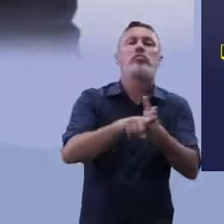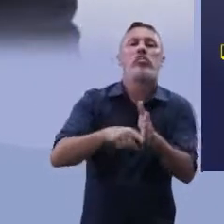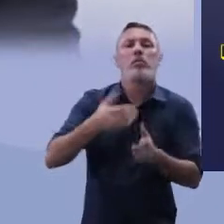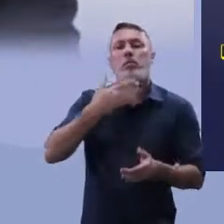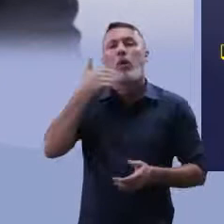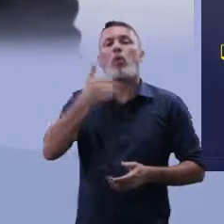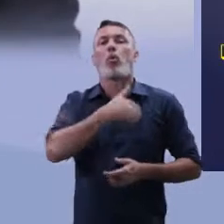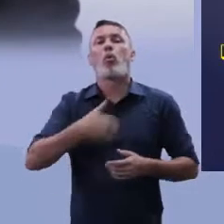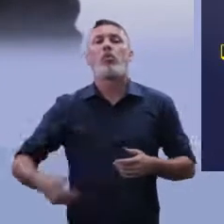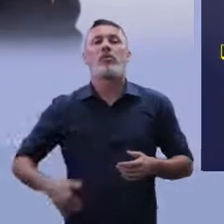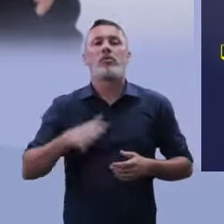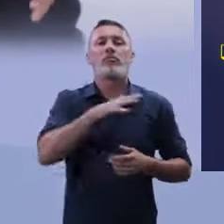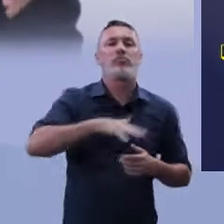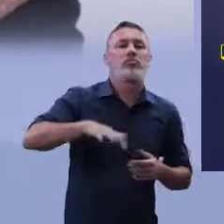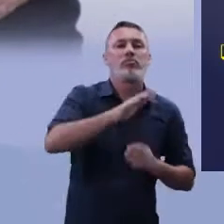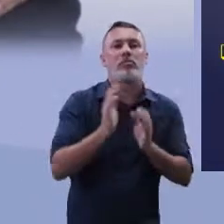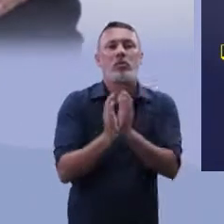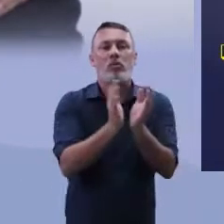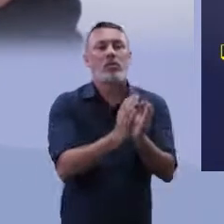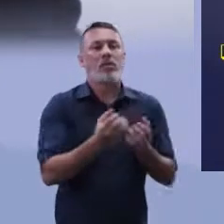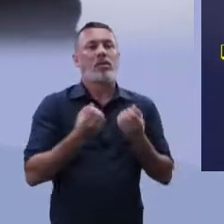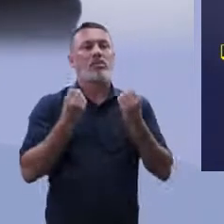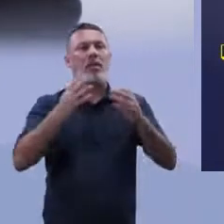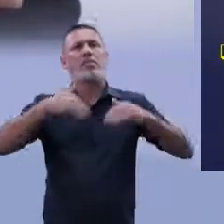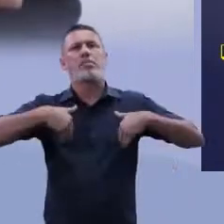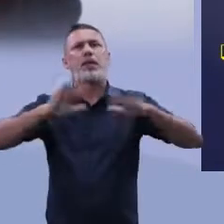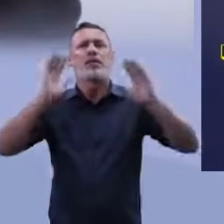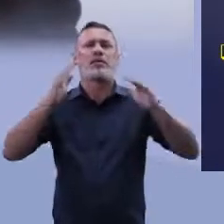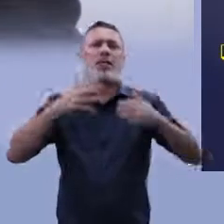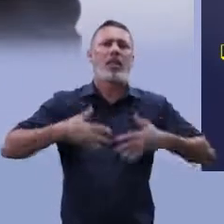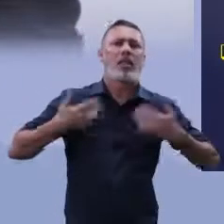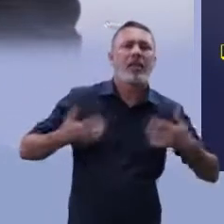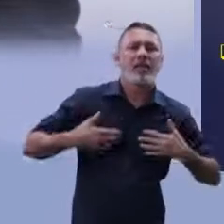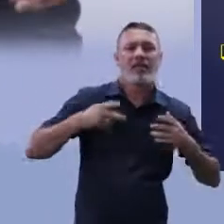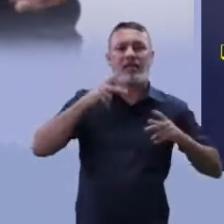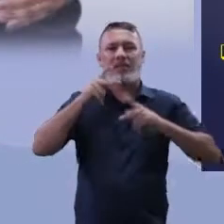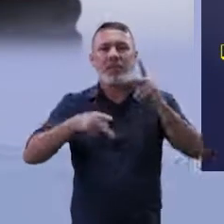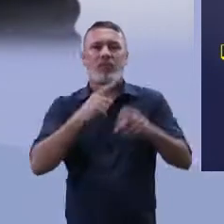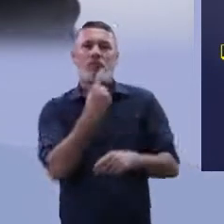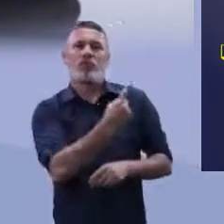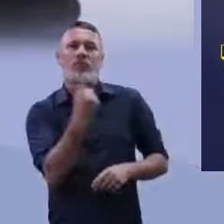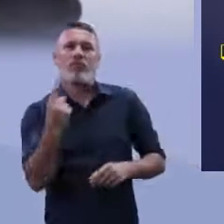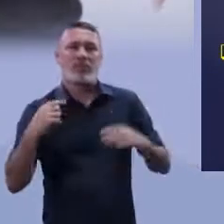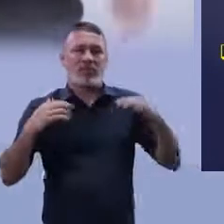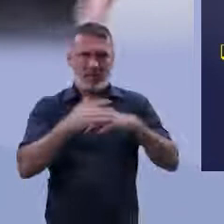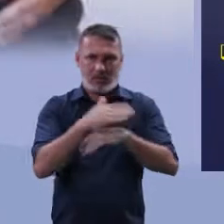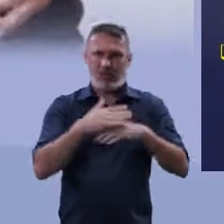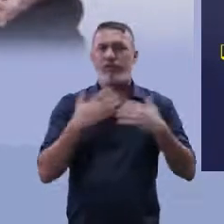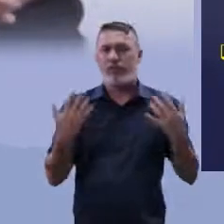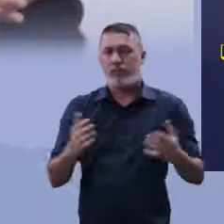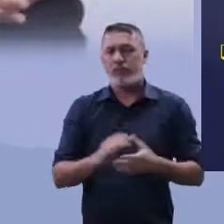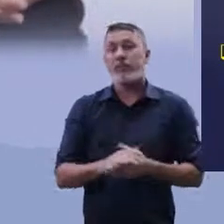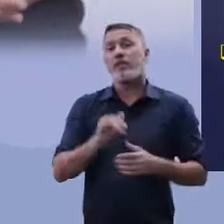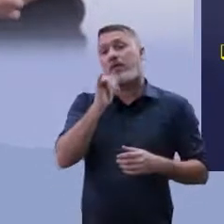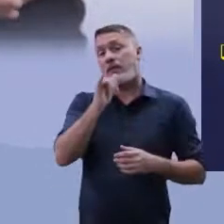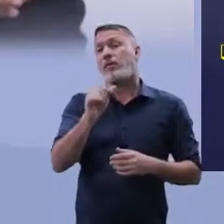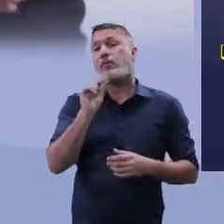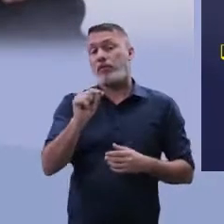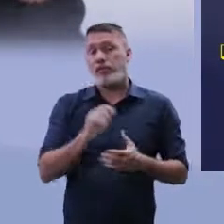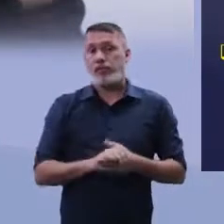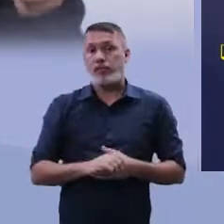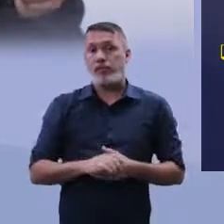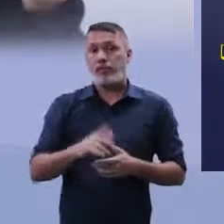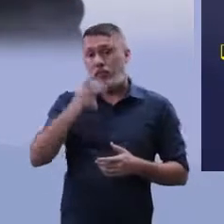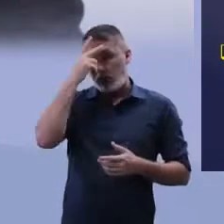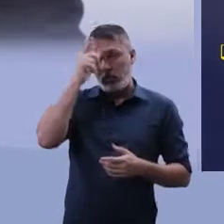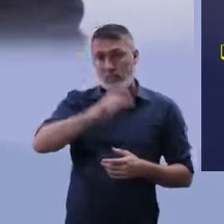melhor forma de governo de uma cidade-estado, para proporcionar a maior alegria possível para todos os indivíduos que a compõem. Então ele vai